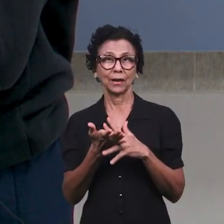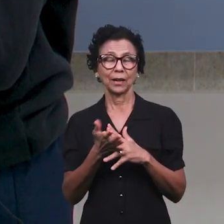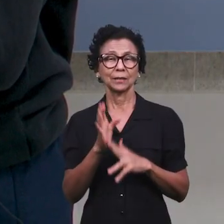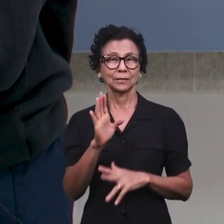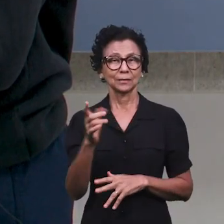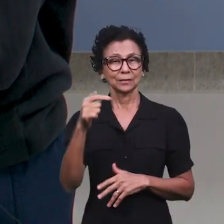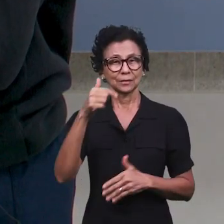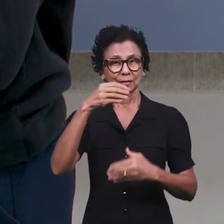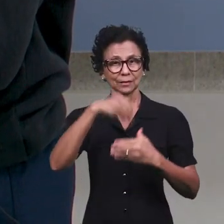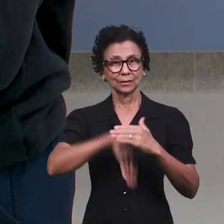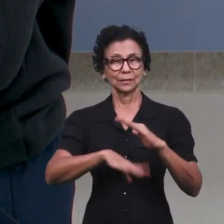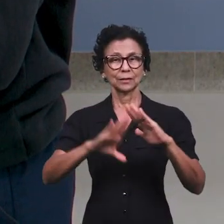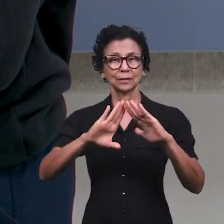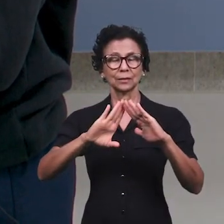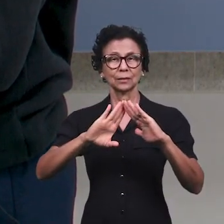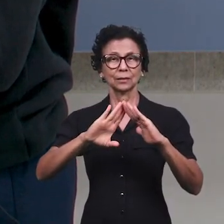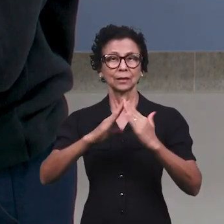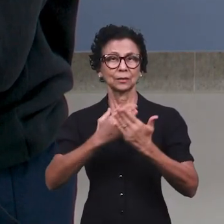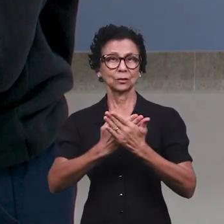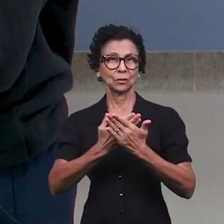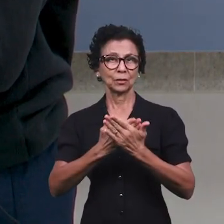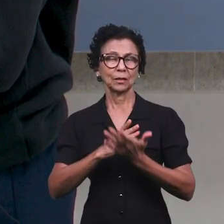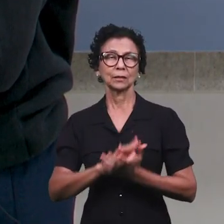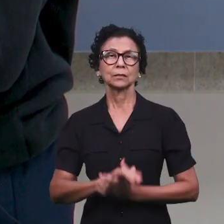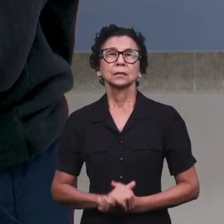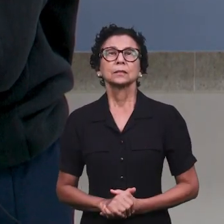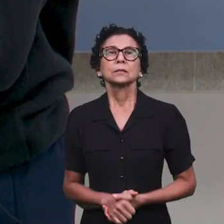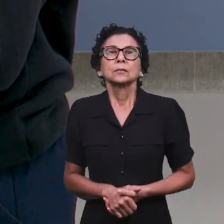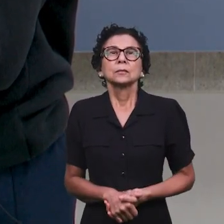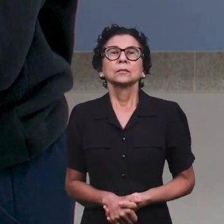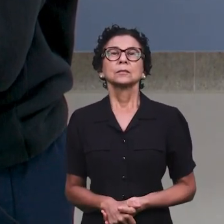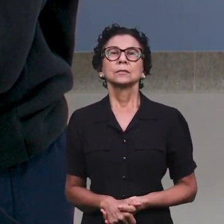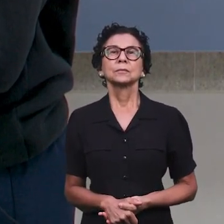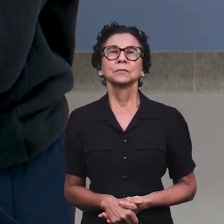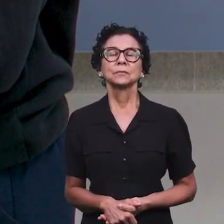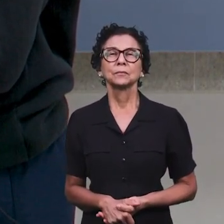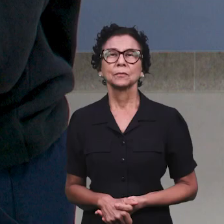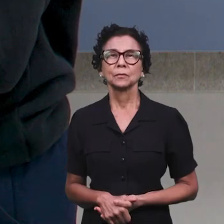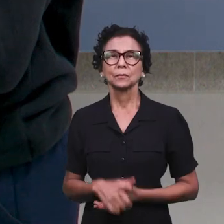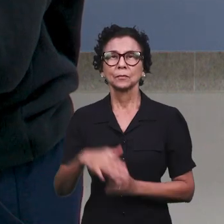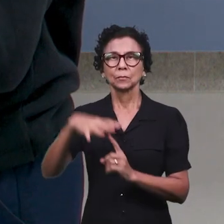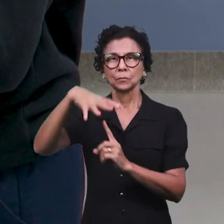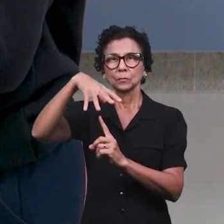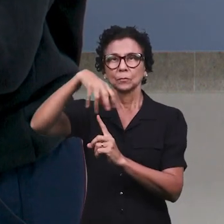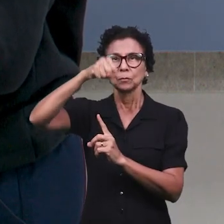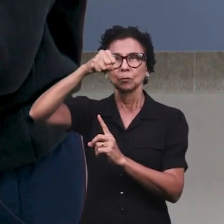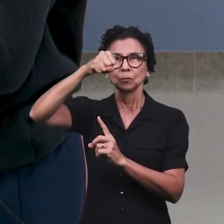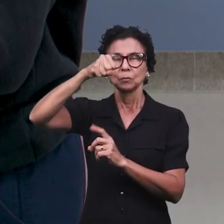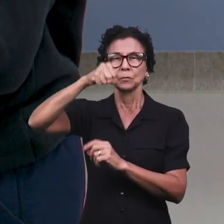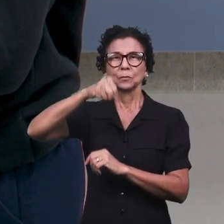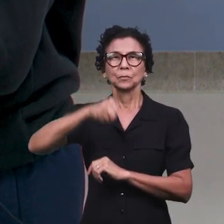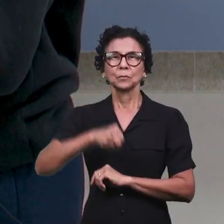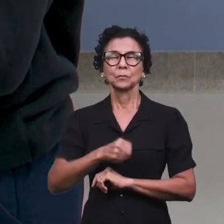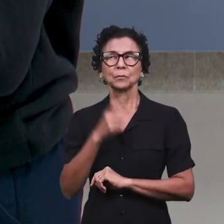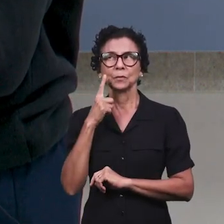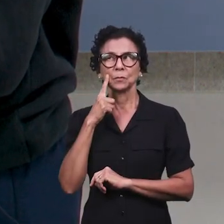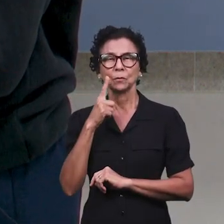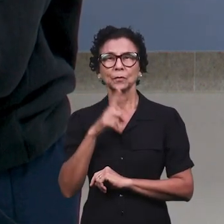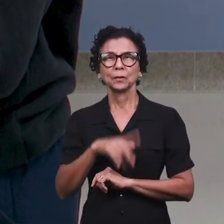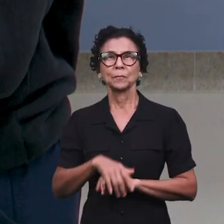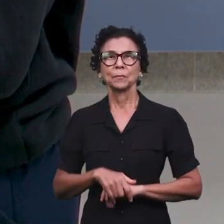do recreio. Os irmãos saibam que nós estamos aqui dentro da escola. Essa é uma das salas da escola Dodge. Vamos lá, vamos apagar a luz e vamos ver como que